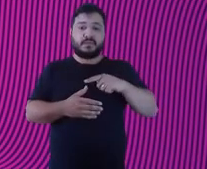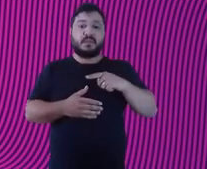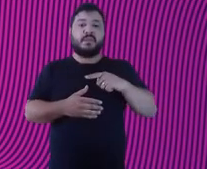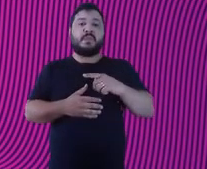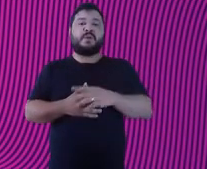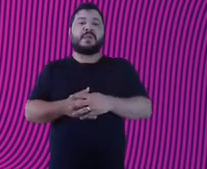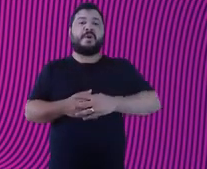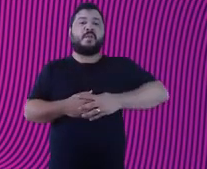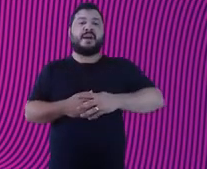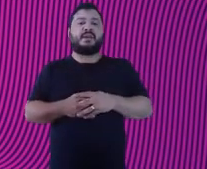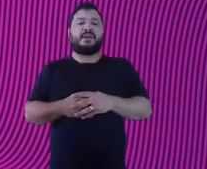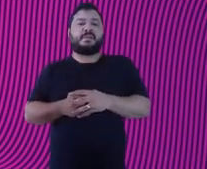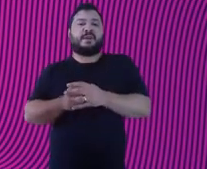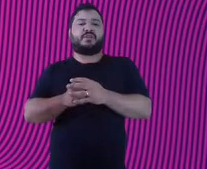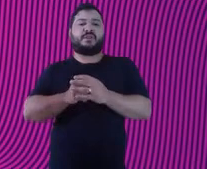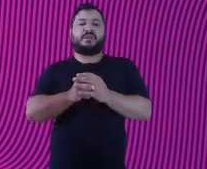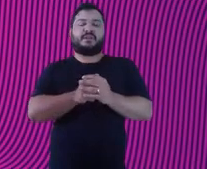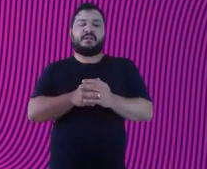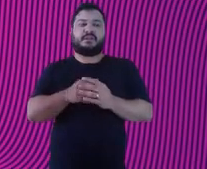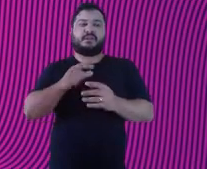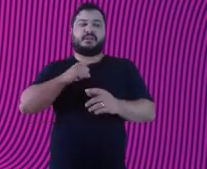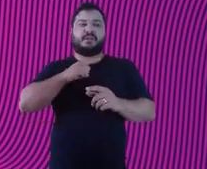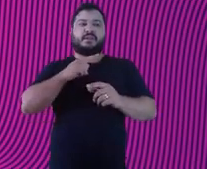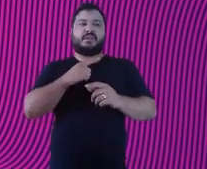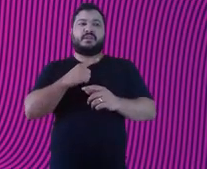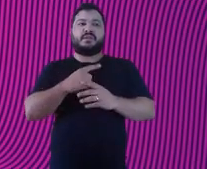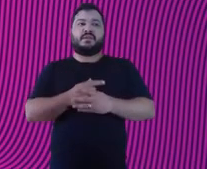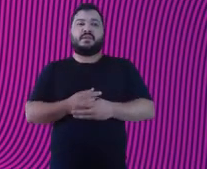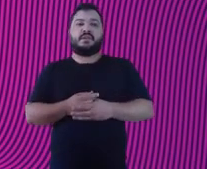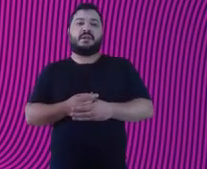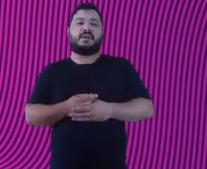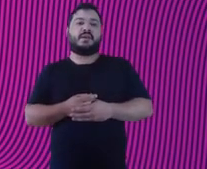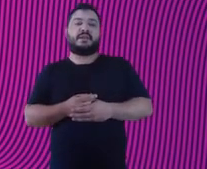porque quando você tem muita opção, você fica perdido, a conduta, né?